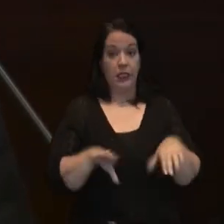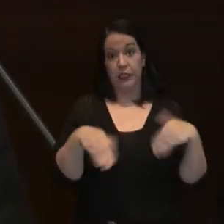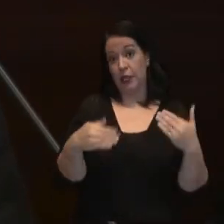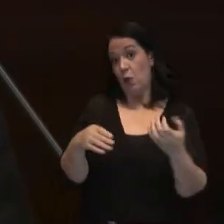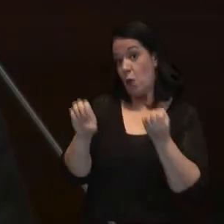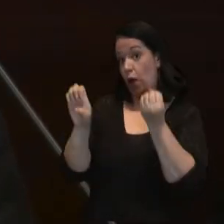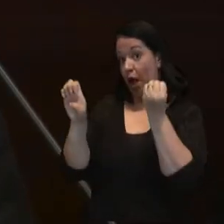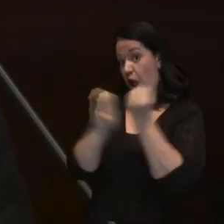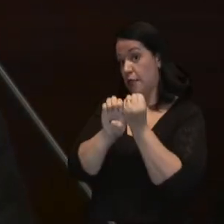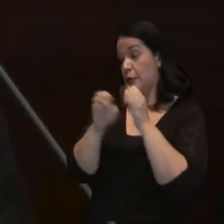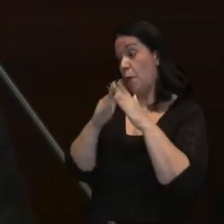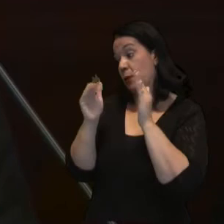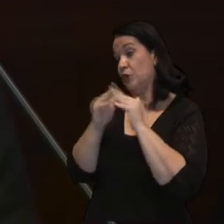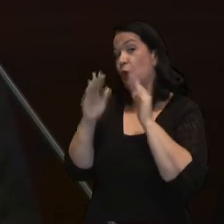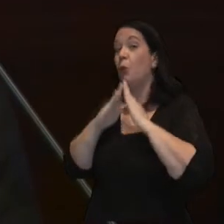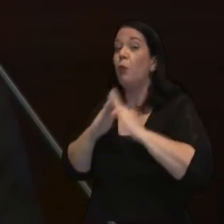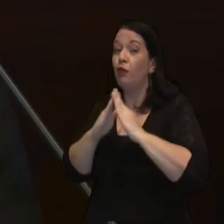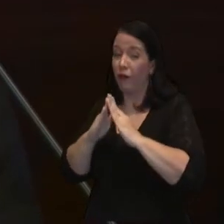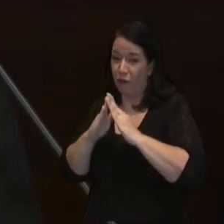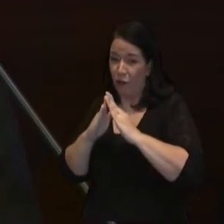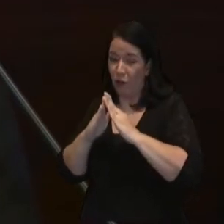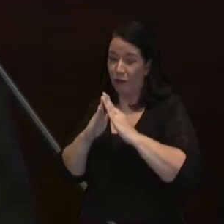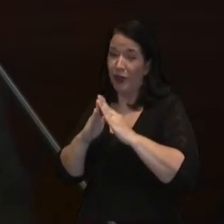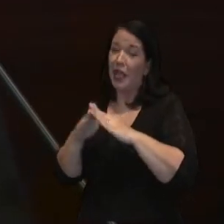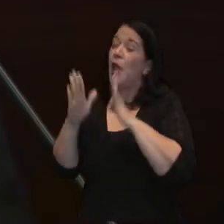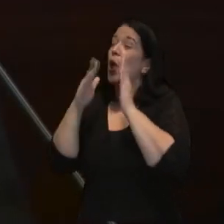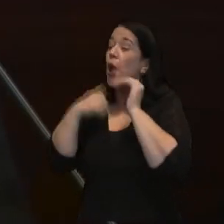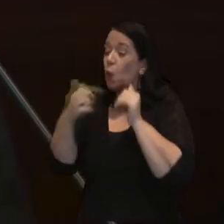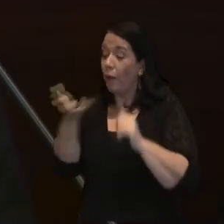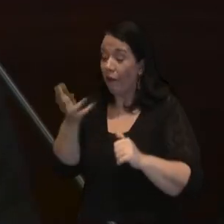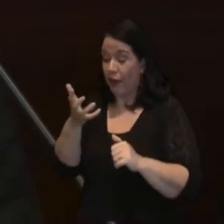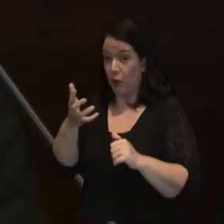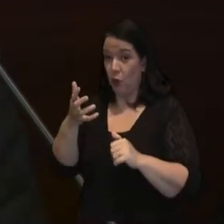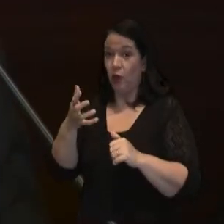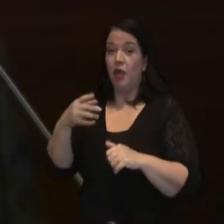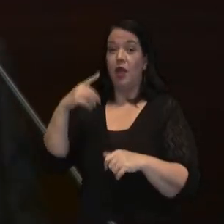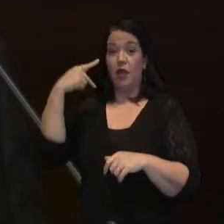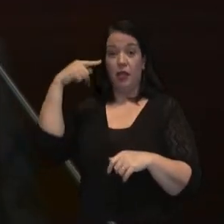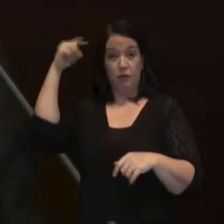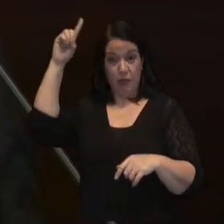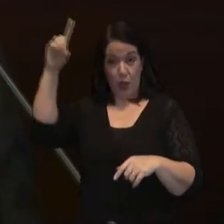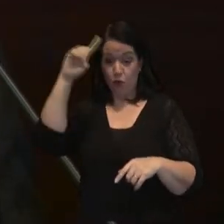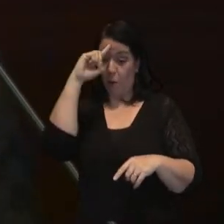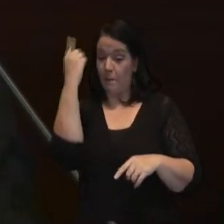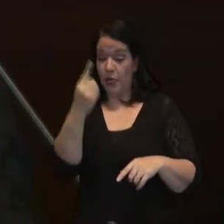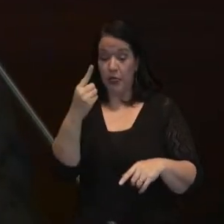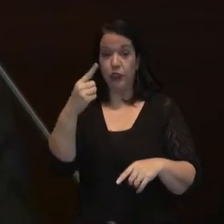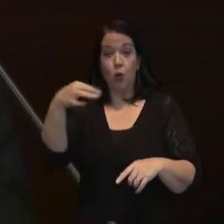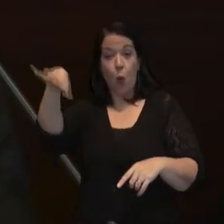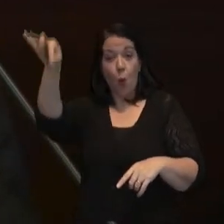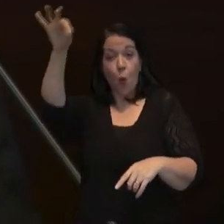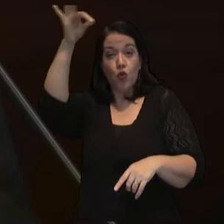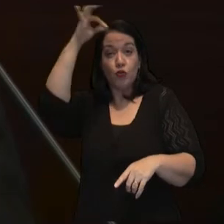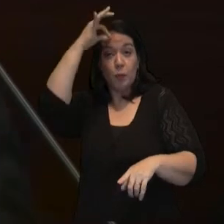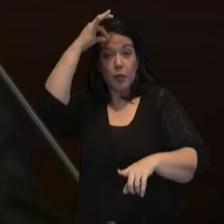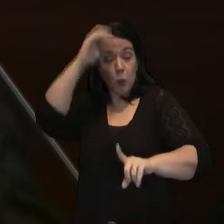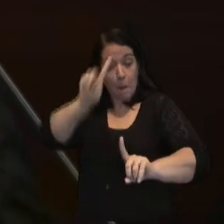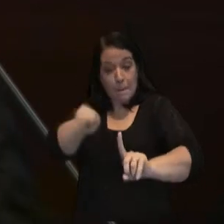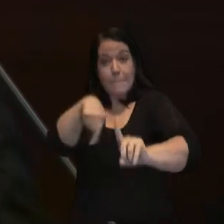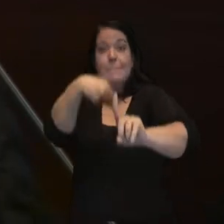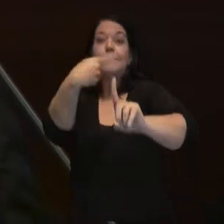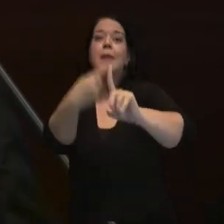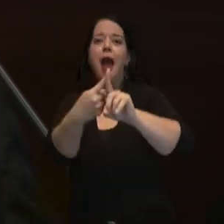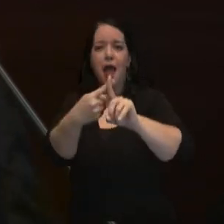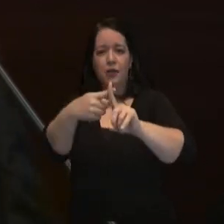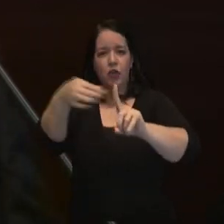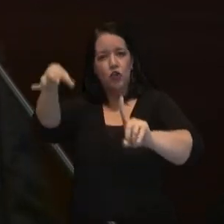Fiquei pensando que Eliseu poderia ter pedido tantas coisas. Eliseu poderia ter pedido para Elias tanta